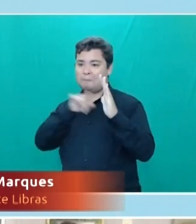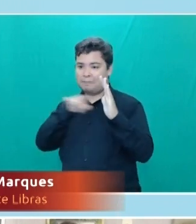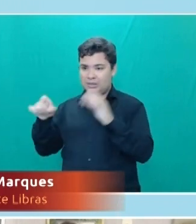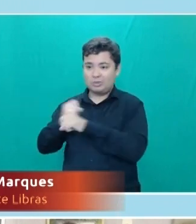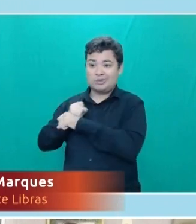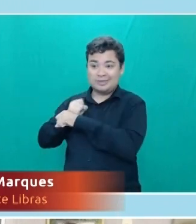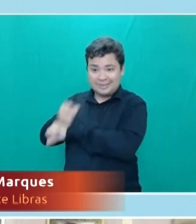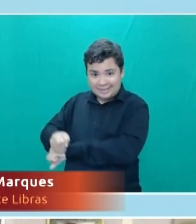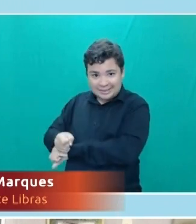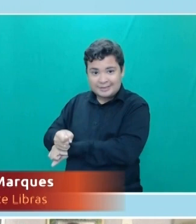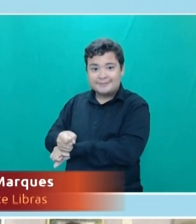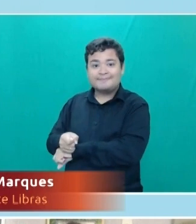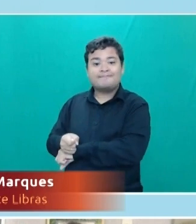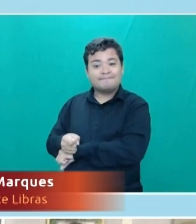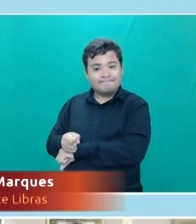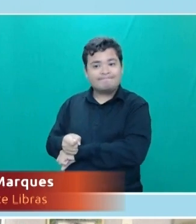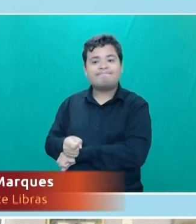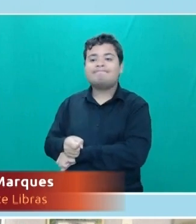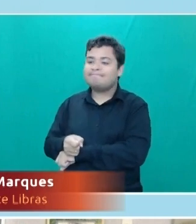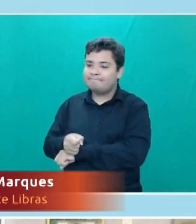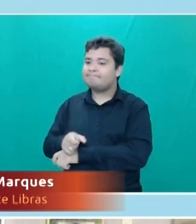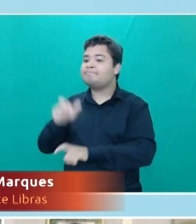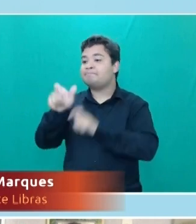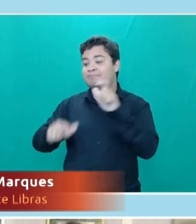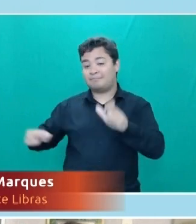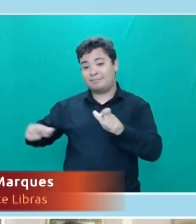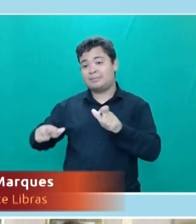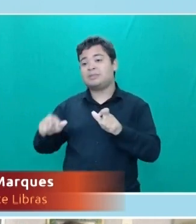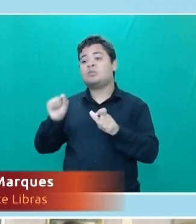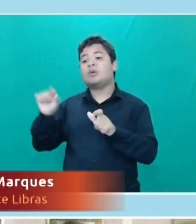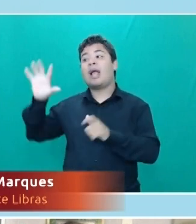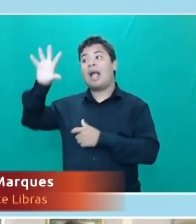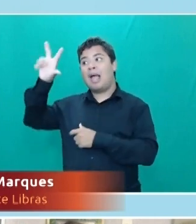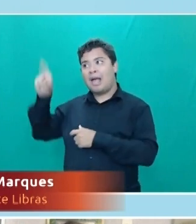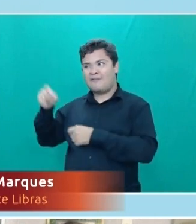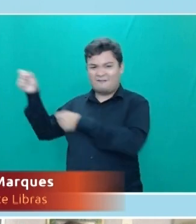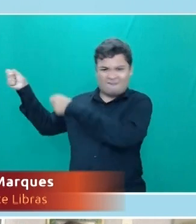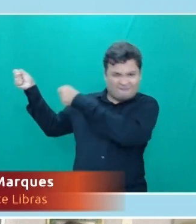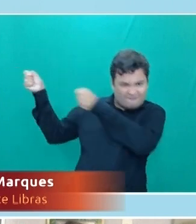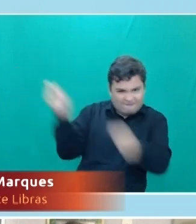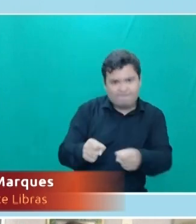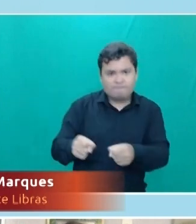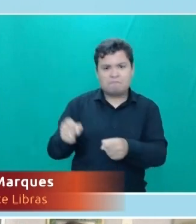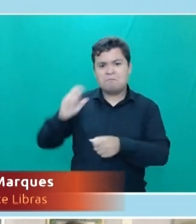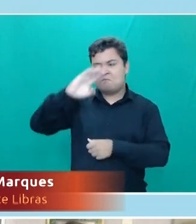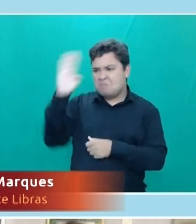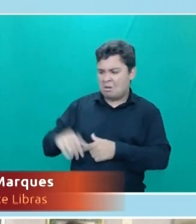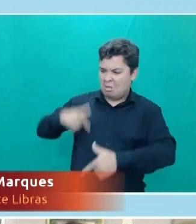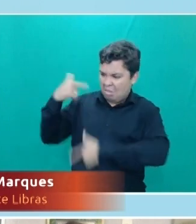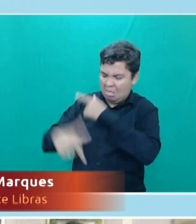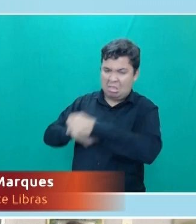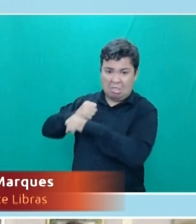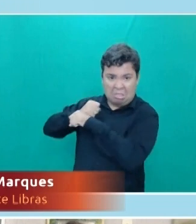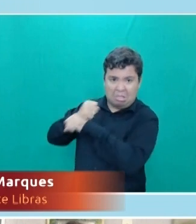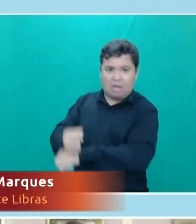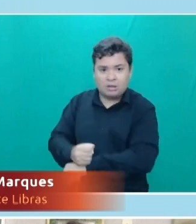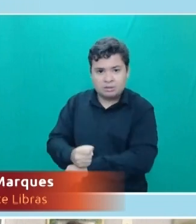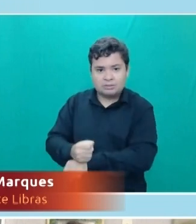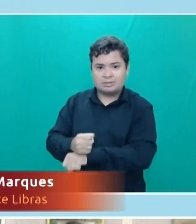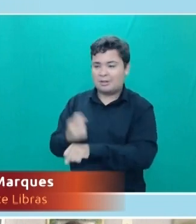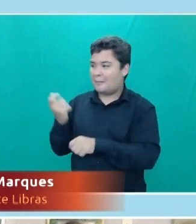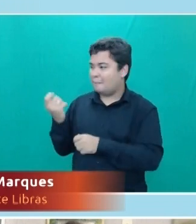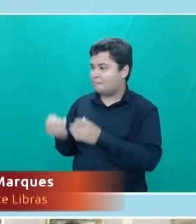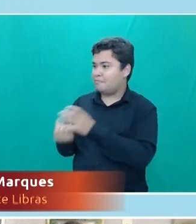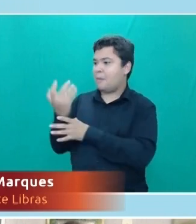escravidão contra pessoas africanas trazidas de forma forçada ao Brasil, né, para o trabalho escravo. Queria que você falasse um pouco